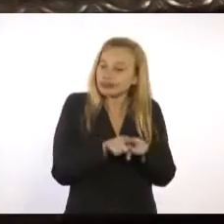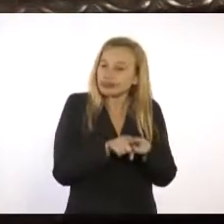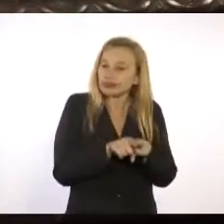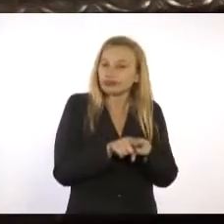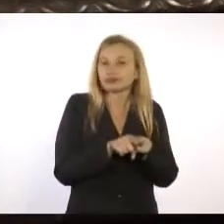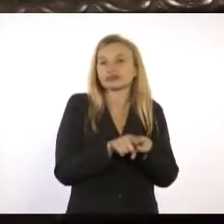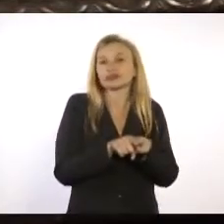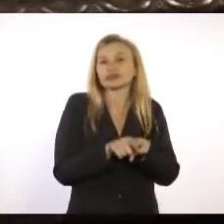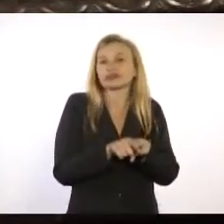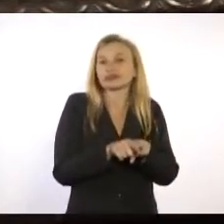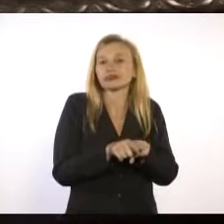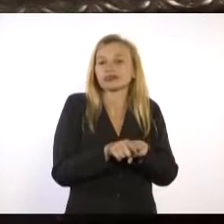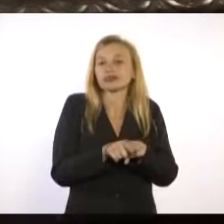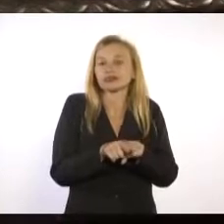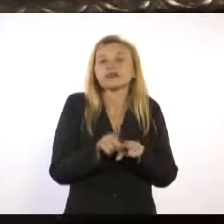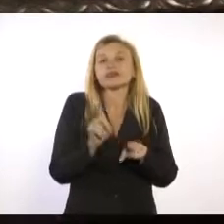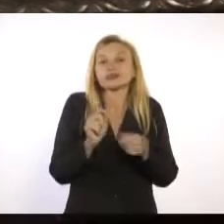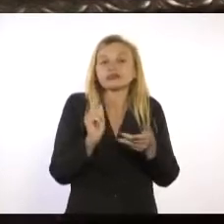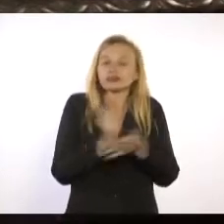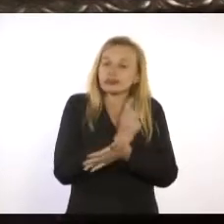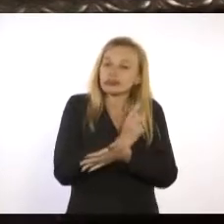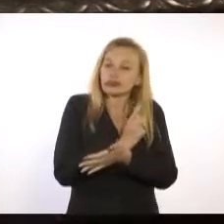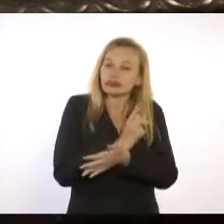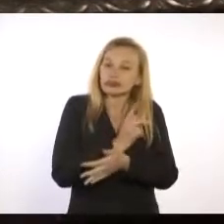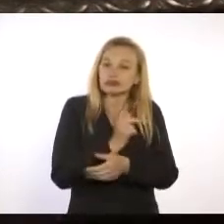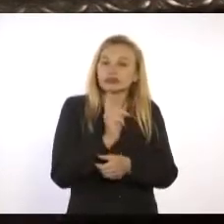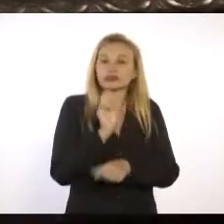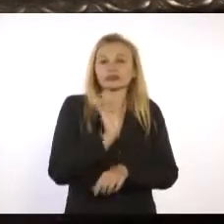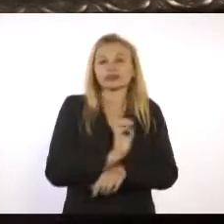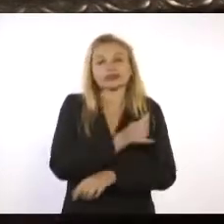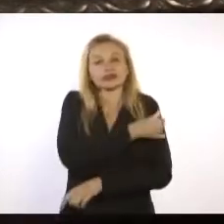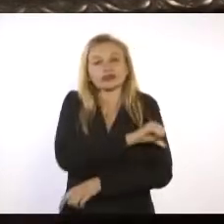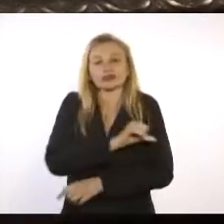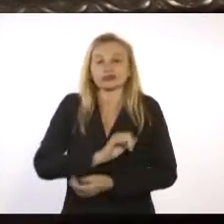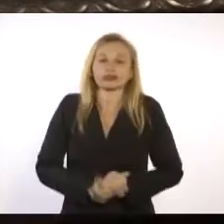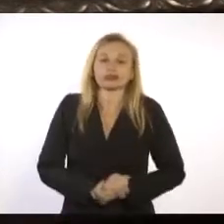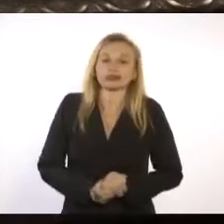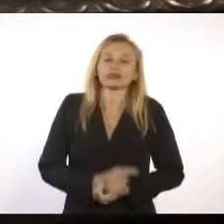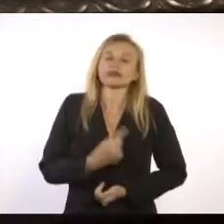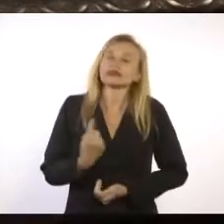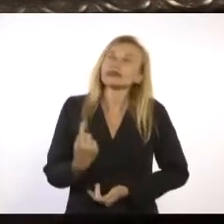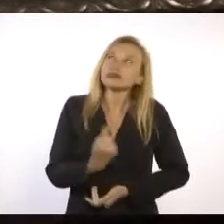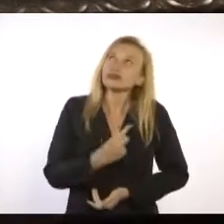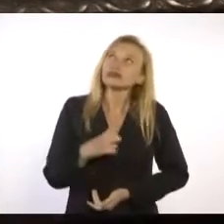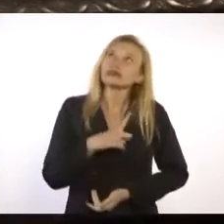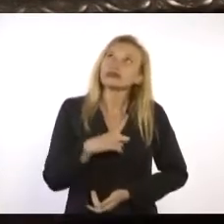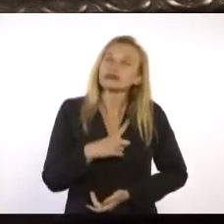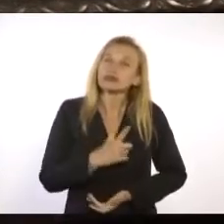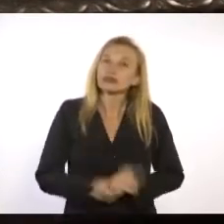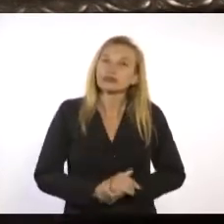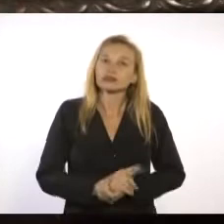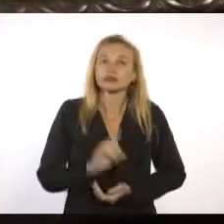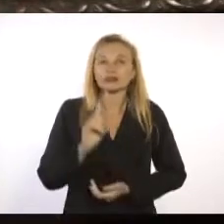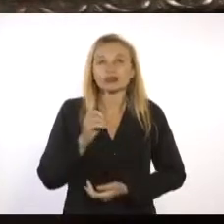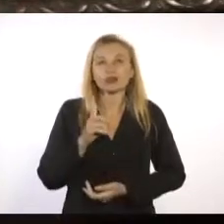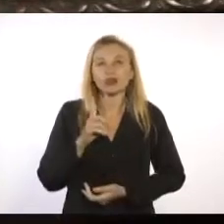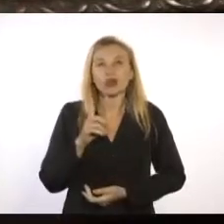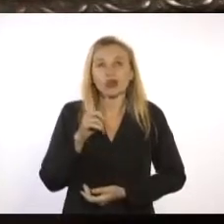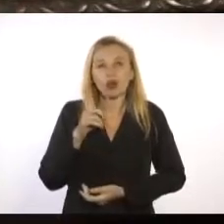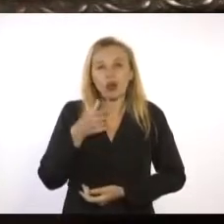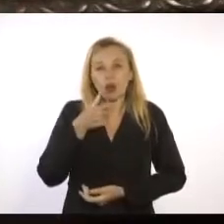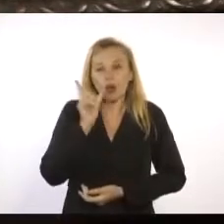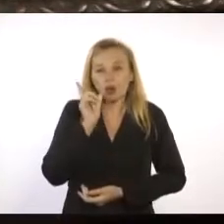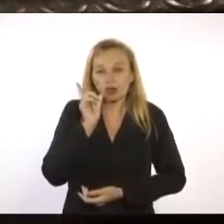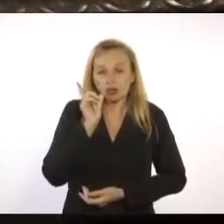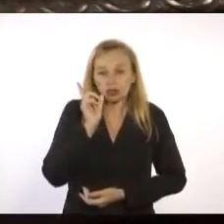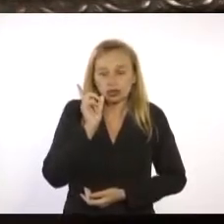conta do que está acontecendo no estado do Rio de Janeiro. Nós tivemos, a noite de ontem, de